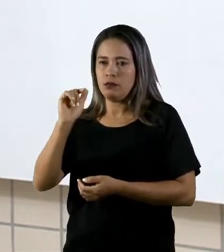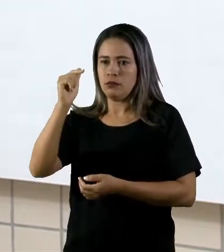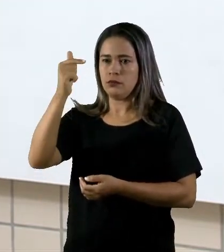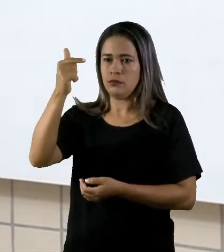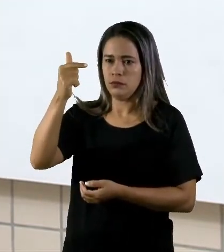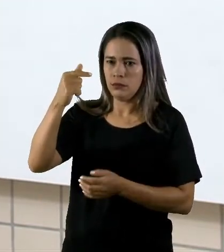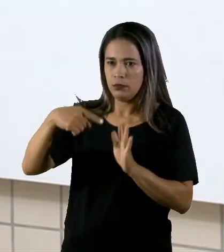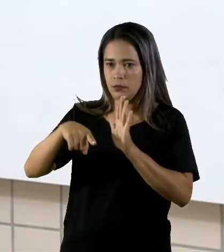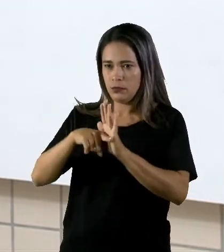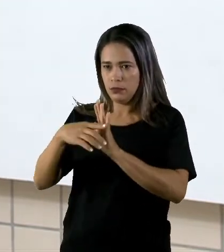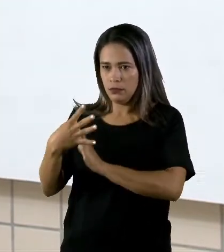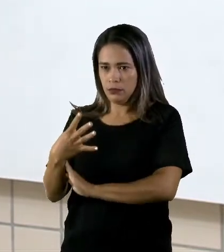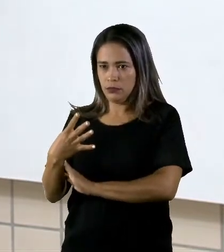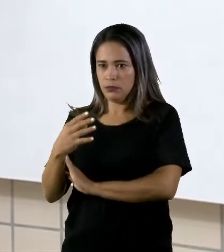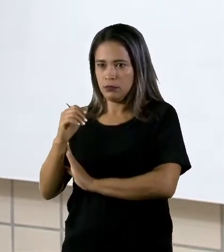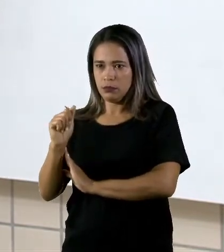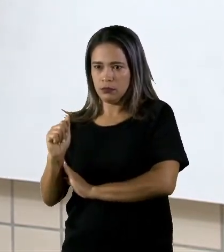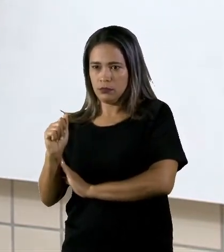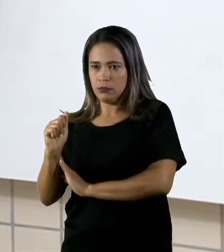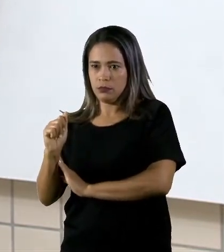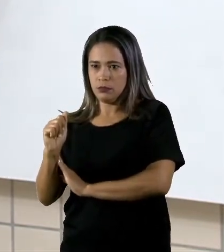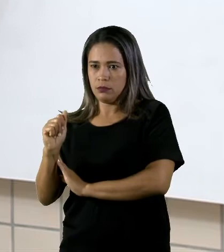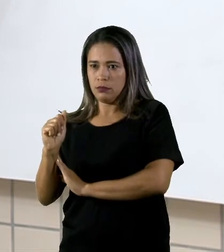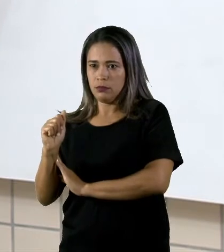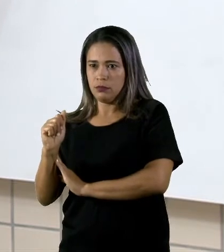menos 4, AC.